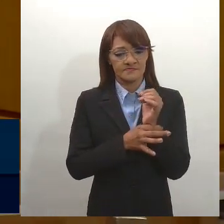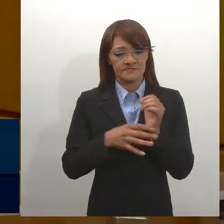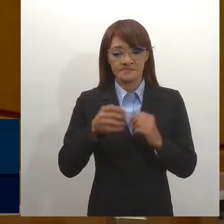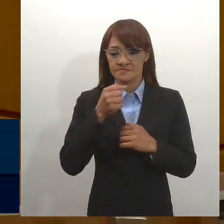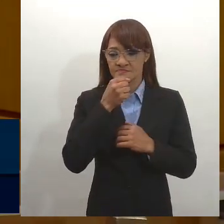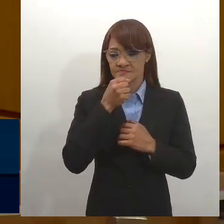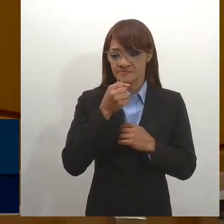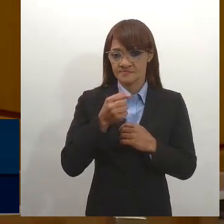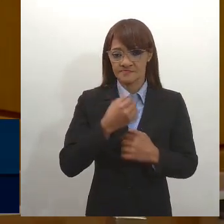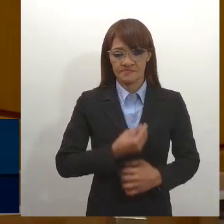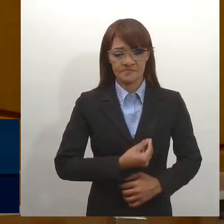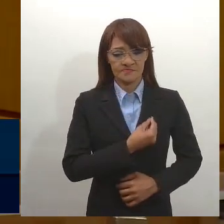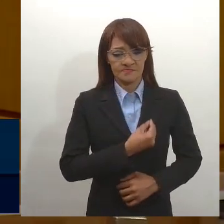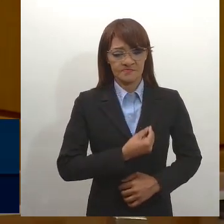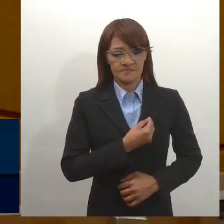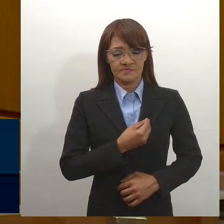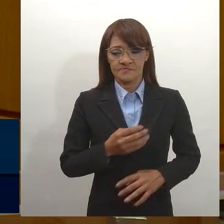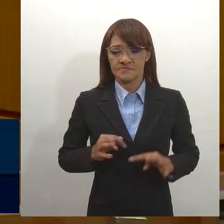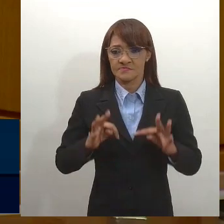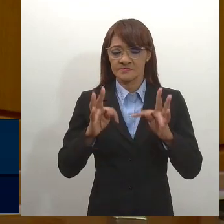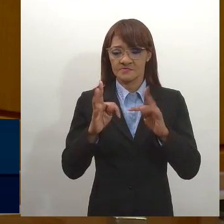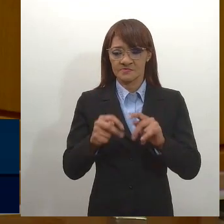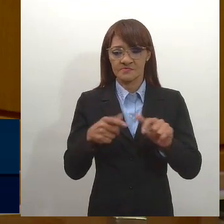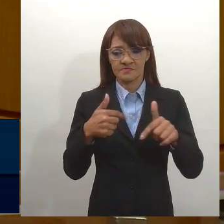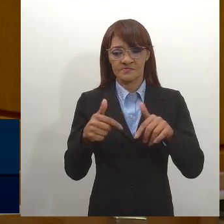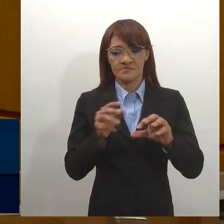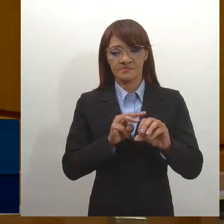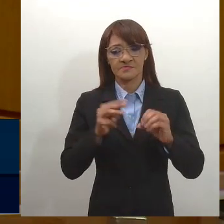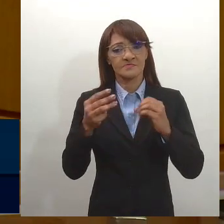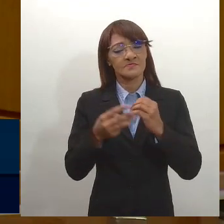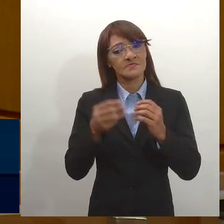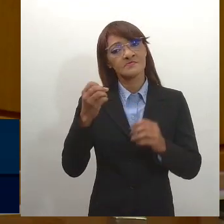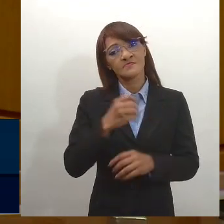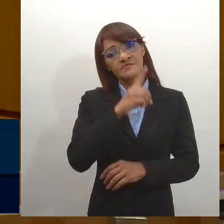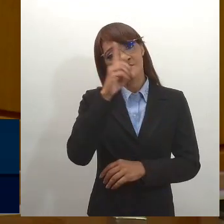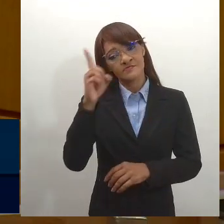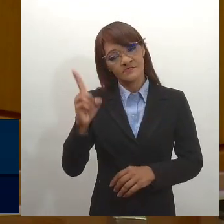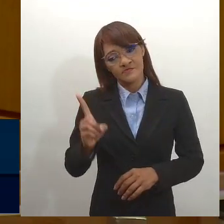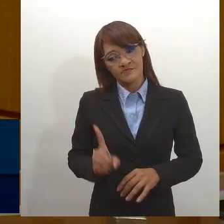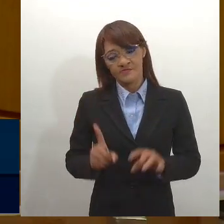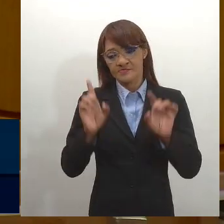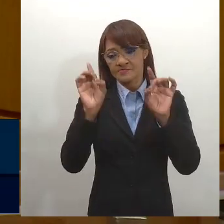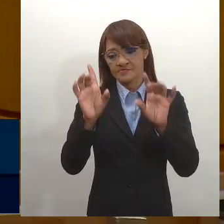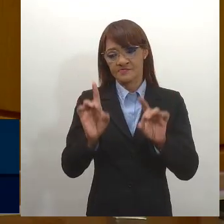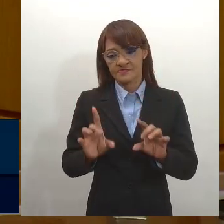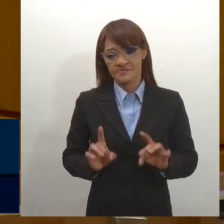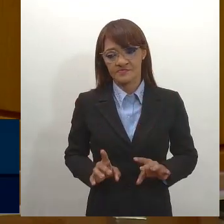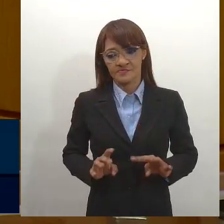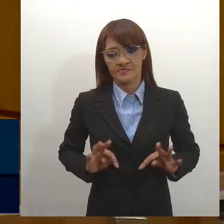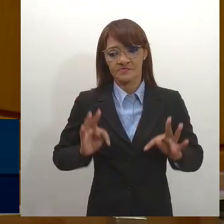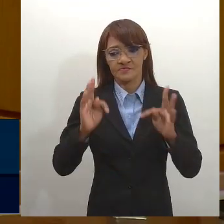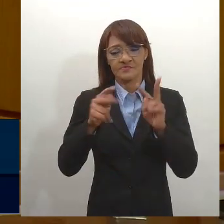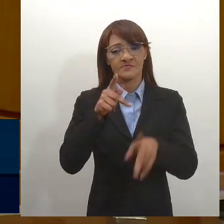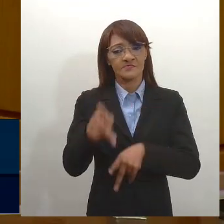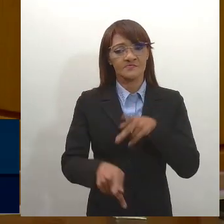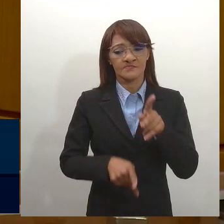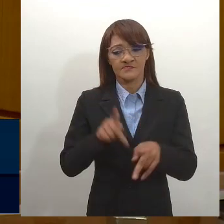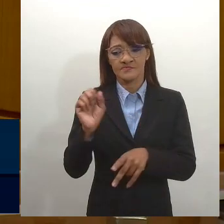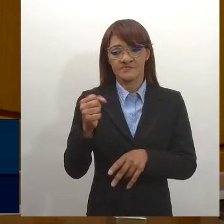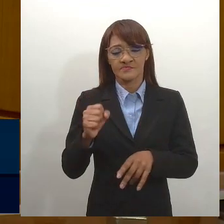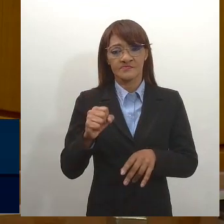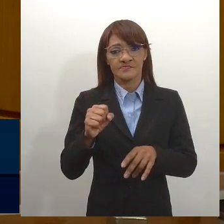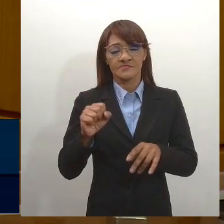TV Alese, e um bom dia muito especial para toda a população sergipana que nos acompanha, né, pelas